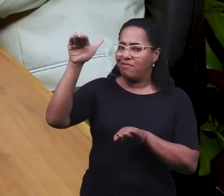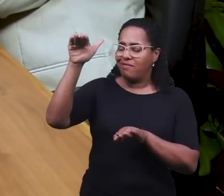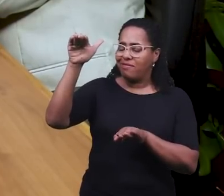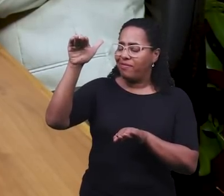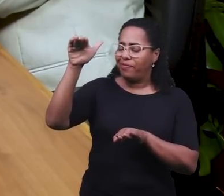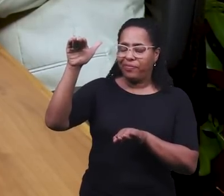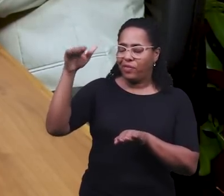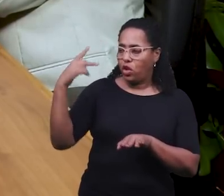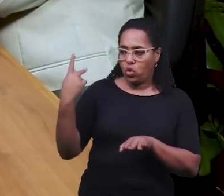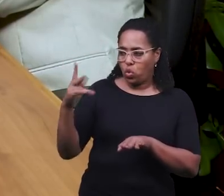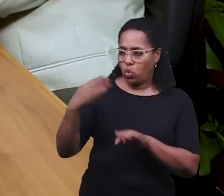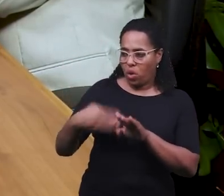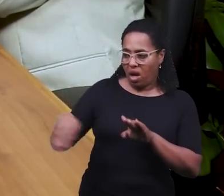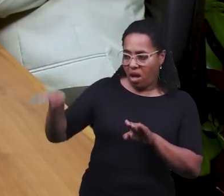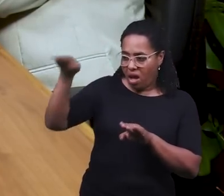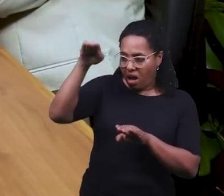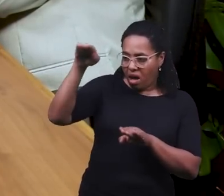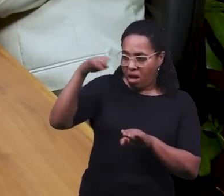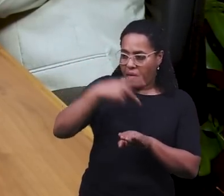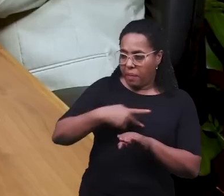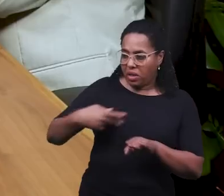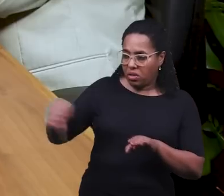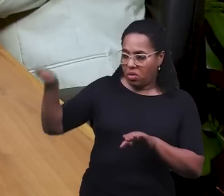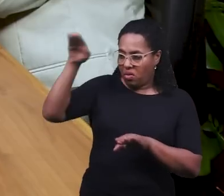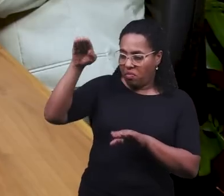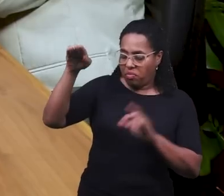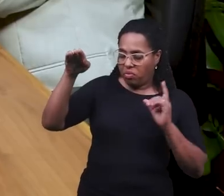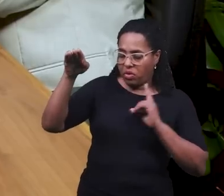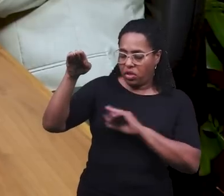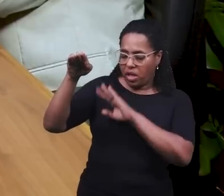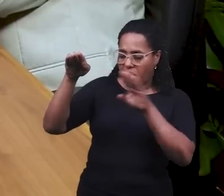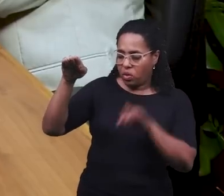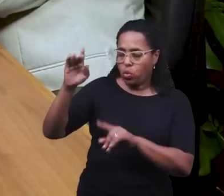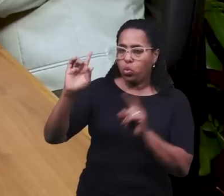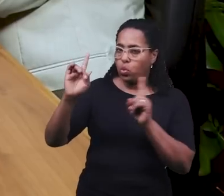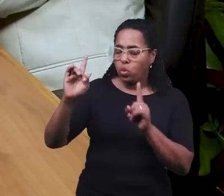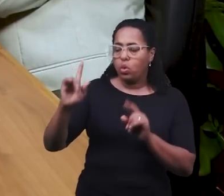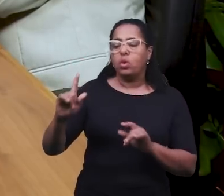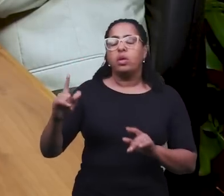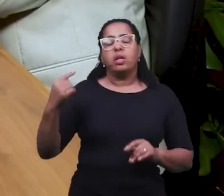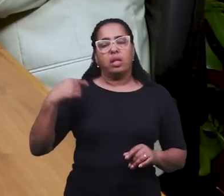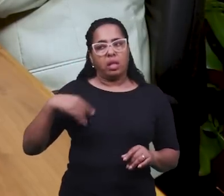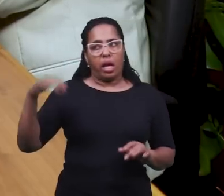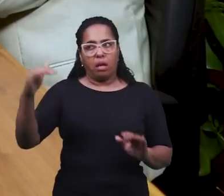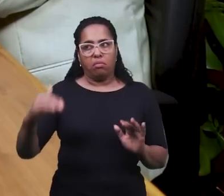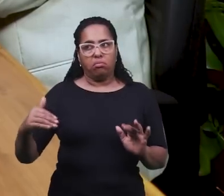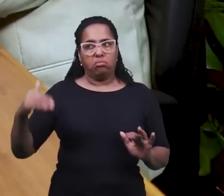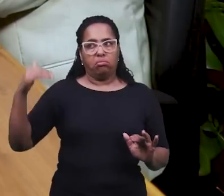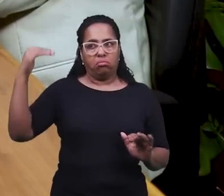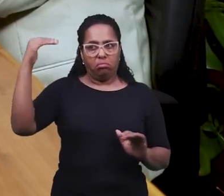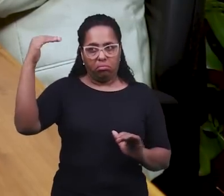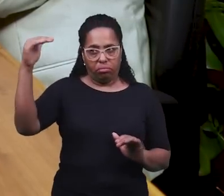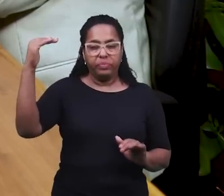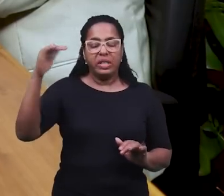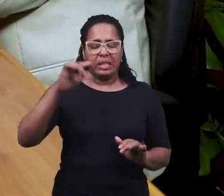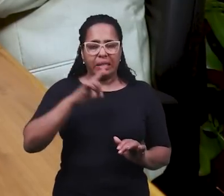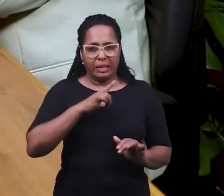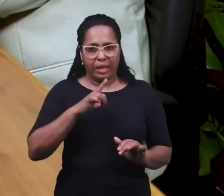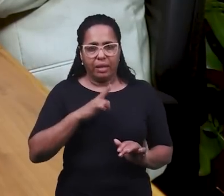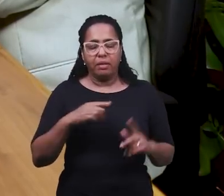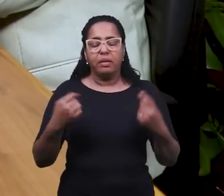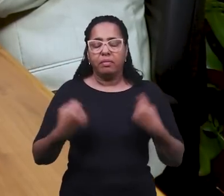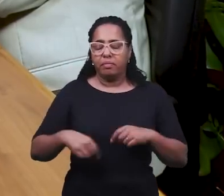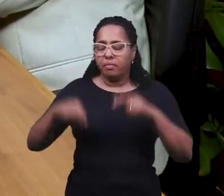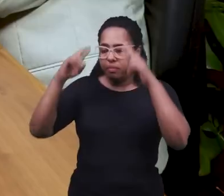superioridade sua sobre o diácono. Existe o governo, que é uma função, ele tem que te respeitar na posição que o senhor te